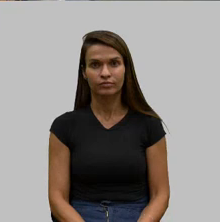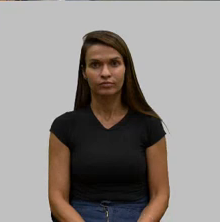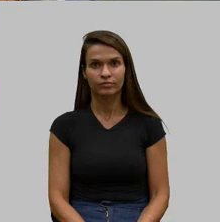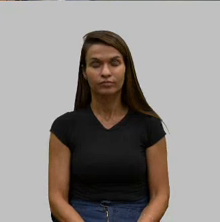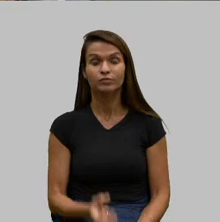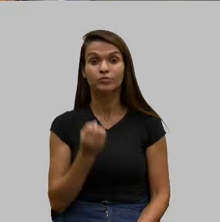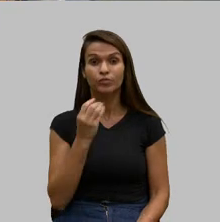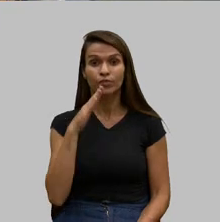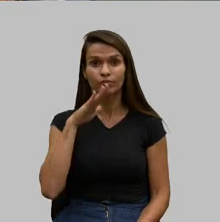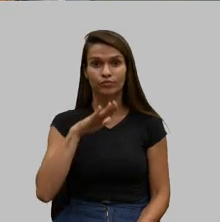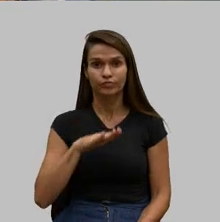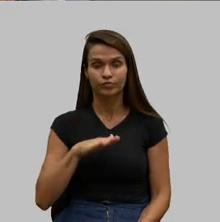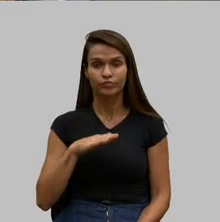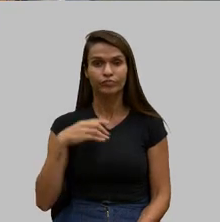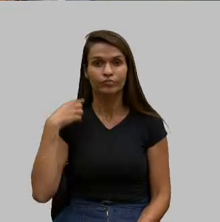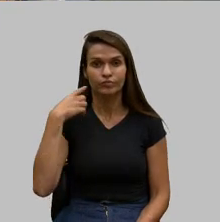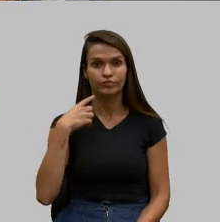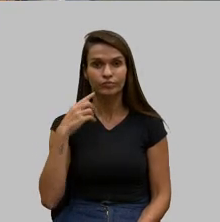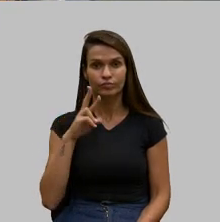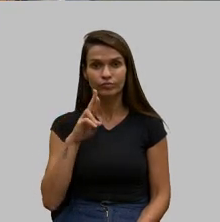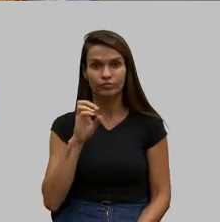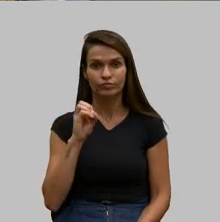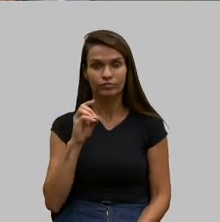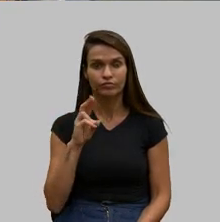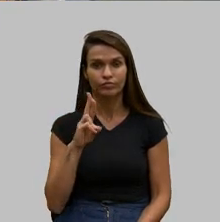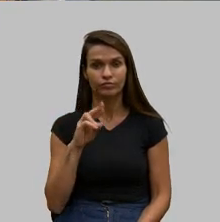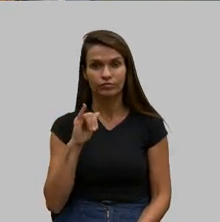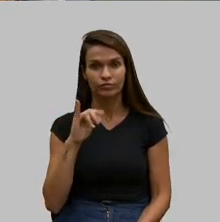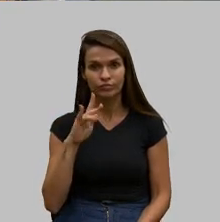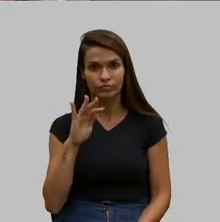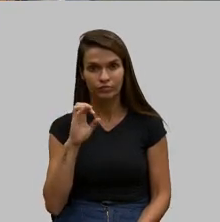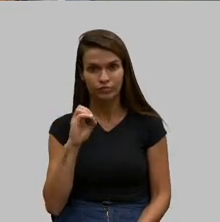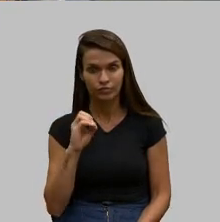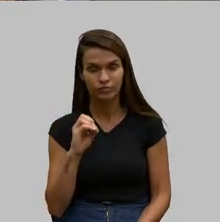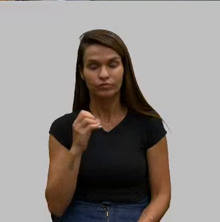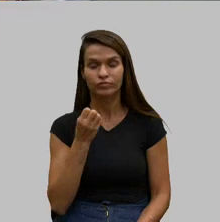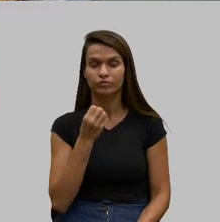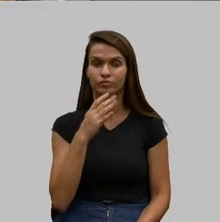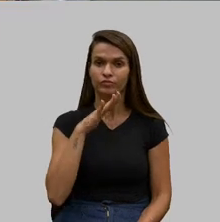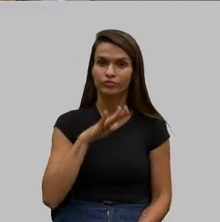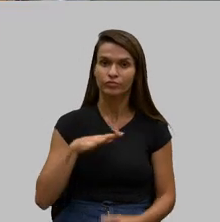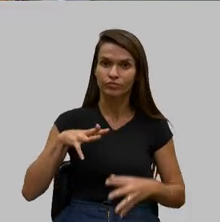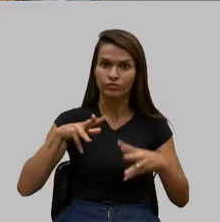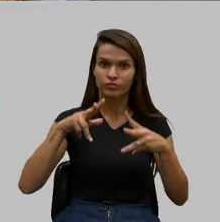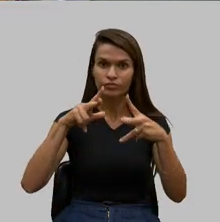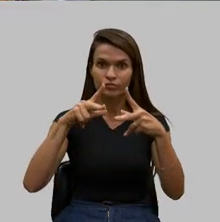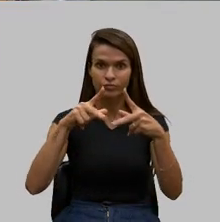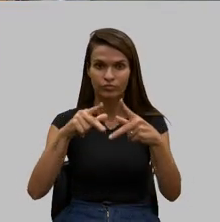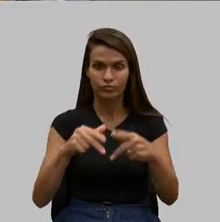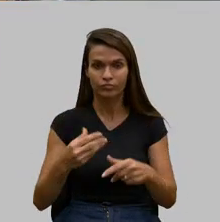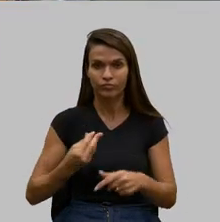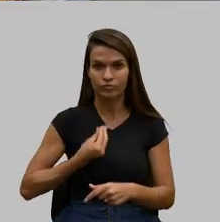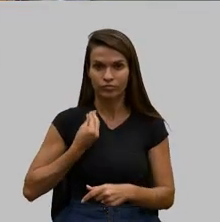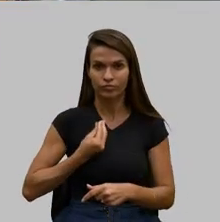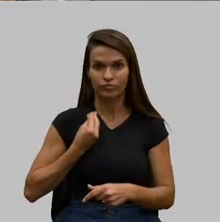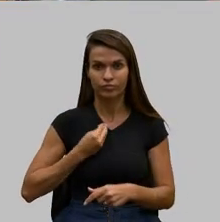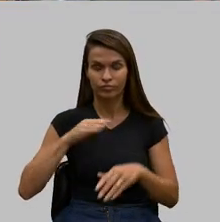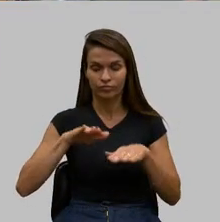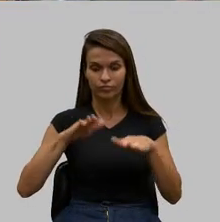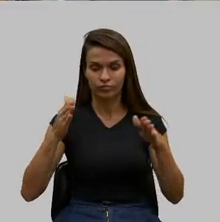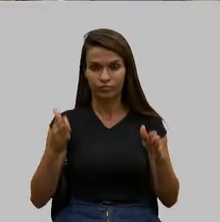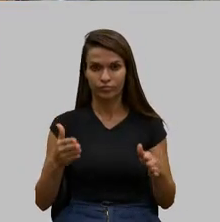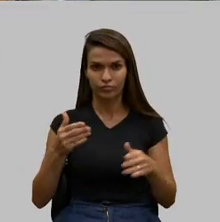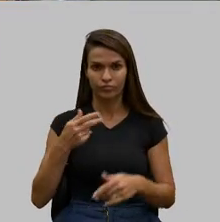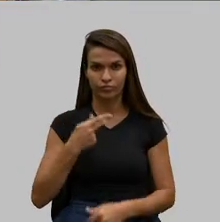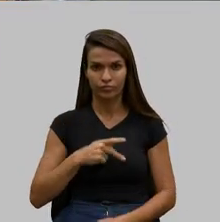Boa tarde Deputado Rodrigo Lopes Boa tarde todas as autoridad presente nessa mesa aqui